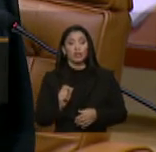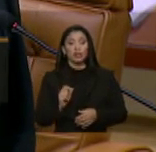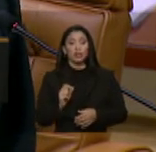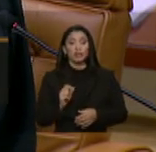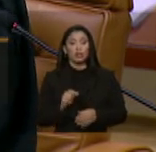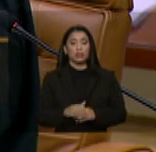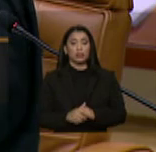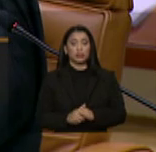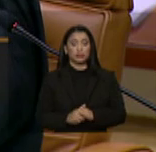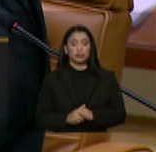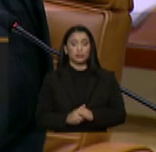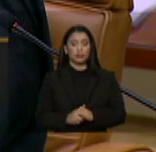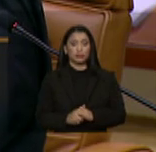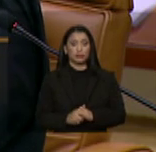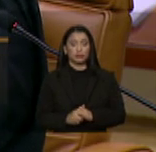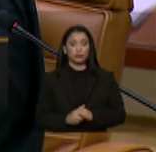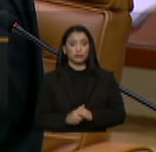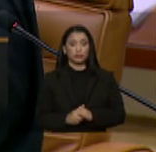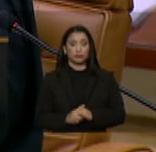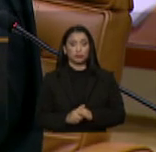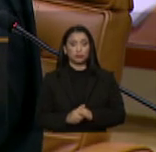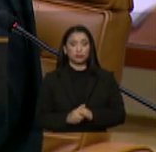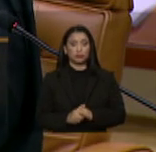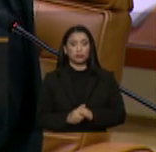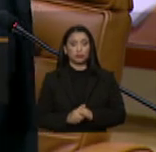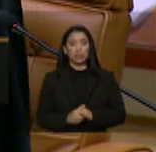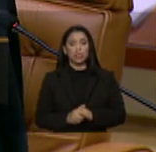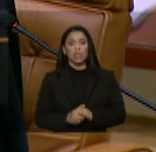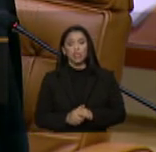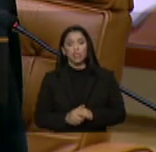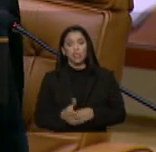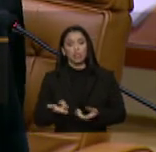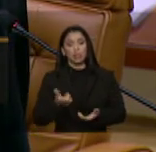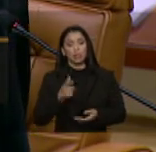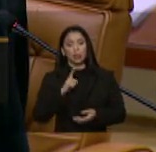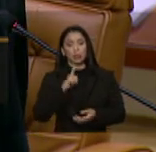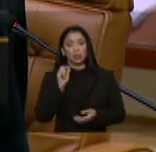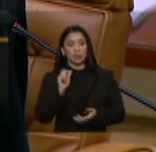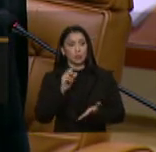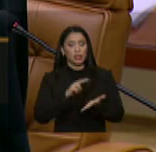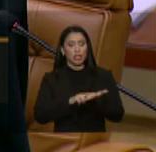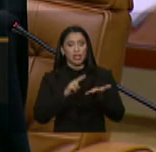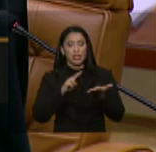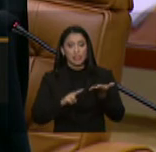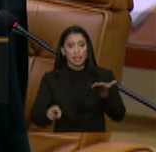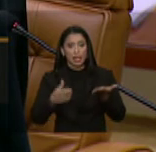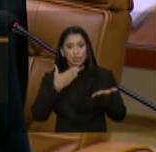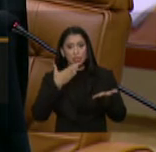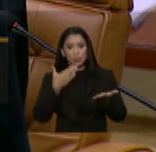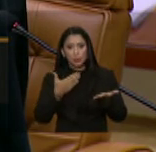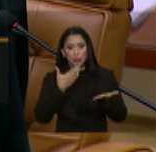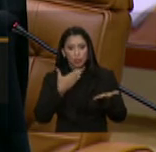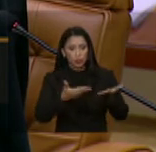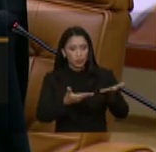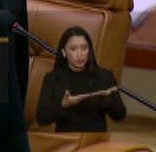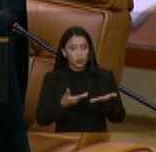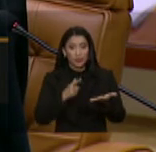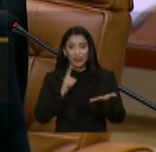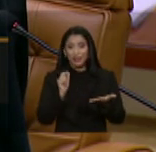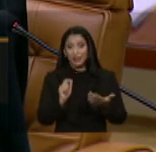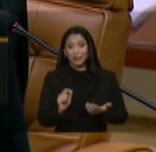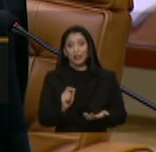qualquer possibilidade se fosse você inicialmente o procedimento de cartas rogatórias eu diria que nós estaríamos